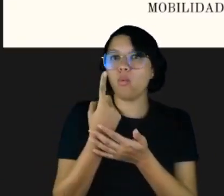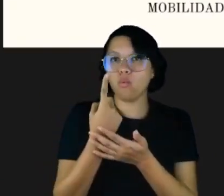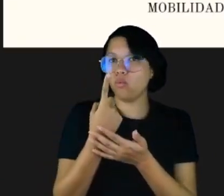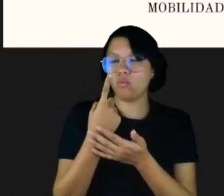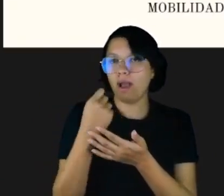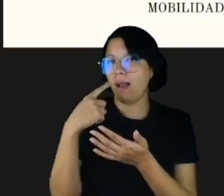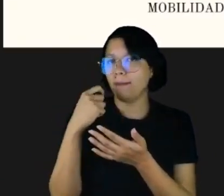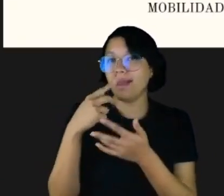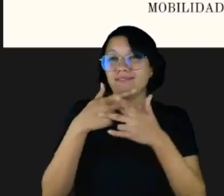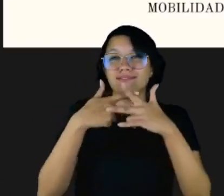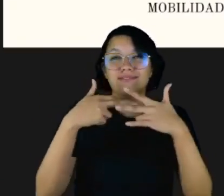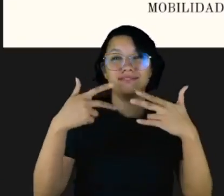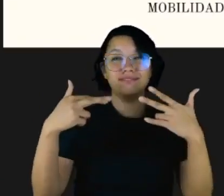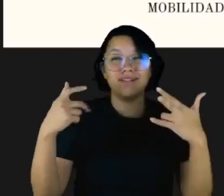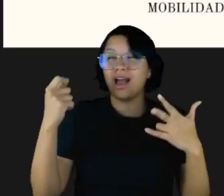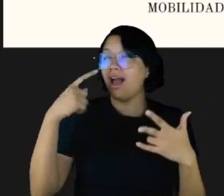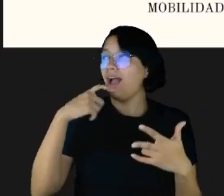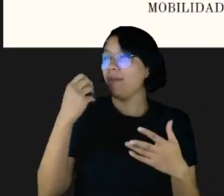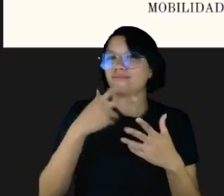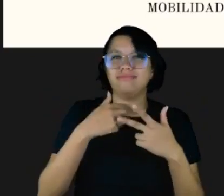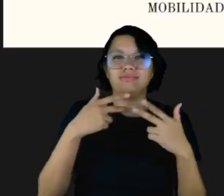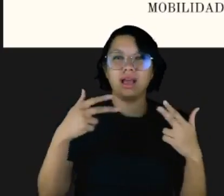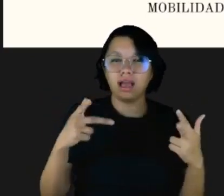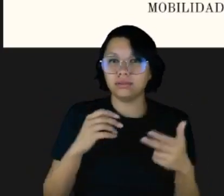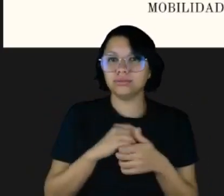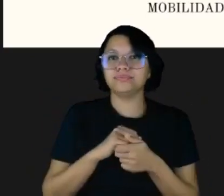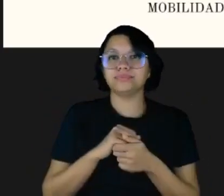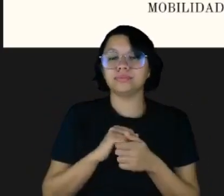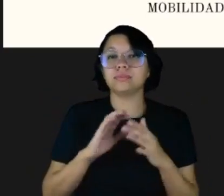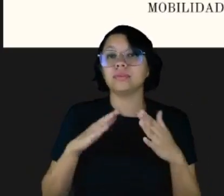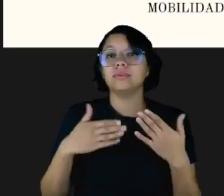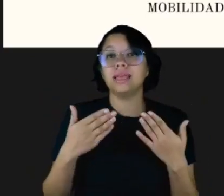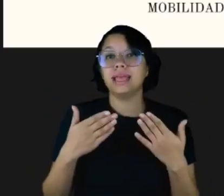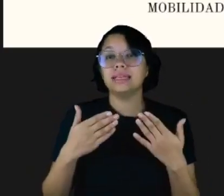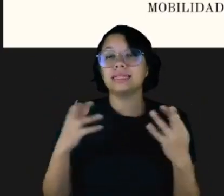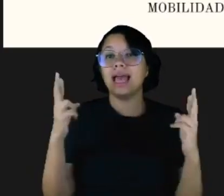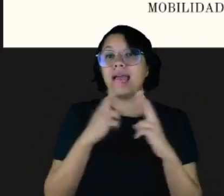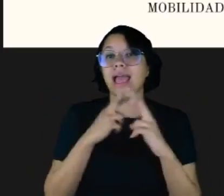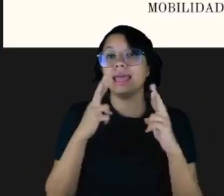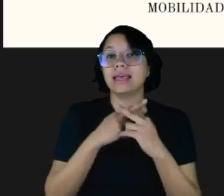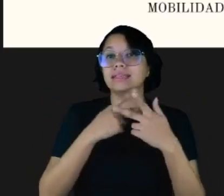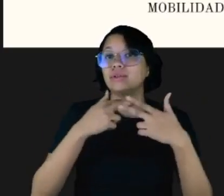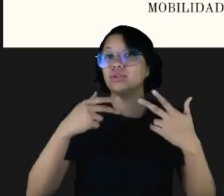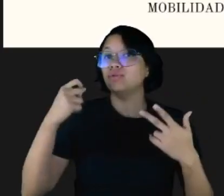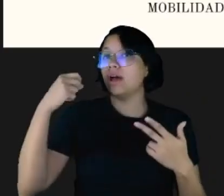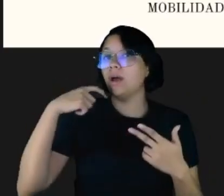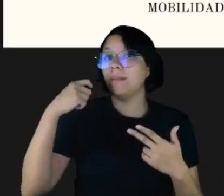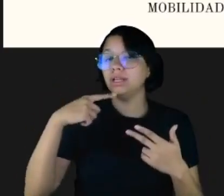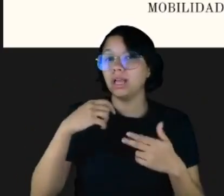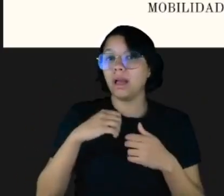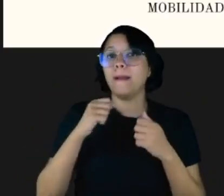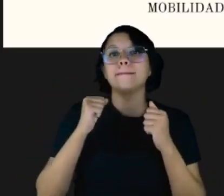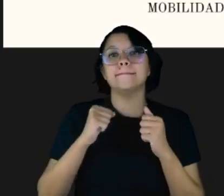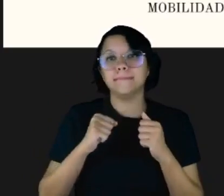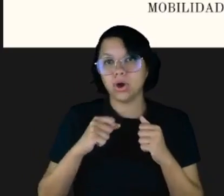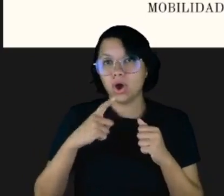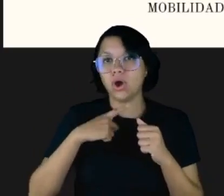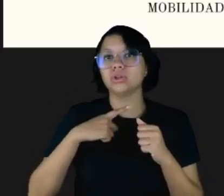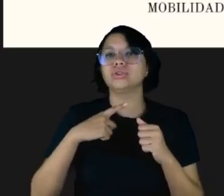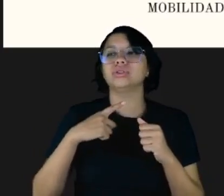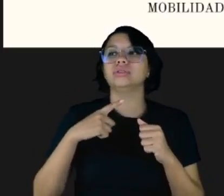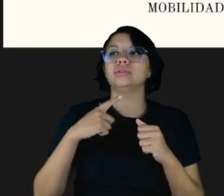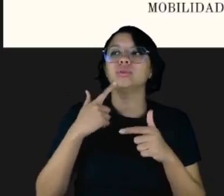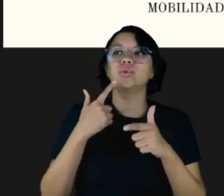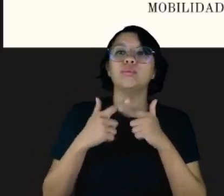vezes, vários medicamentos, né? E essa interação de vários medicamentos pode provocar o que